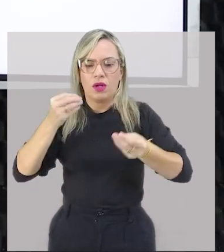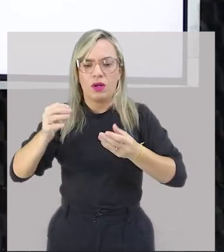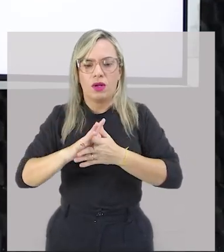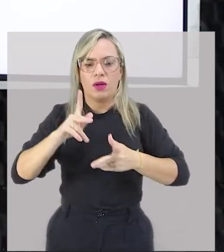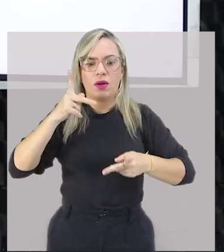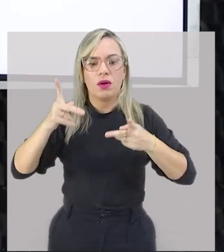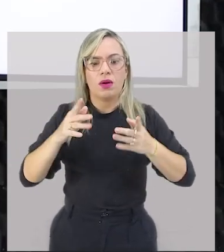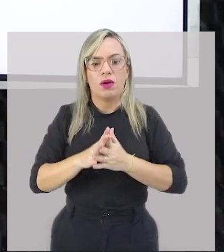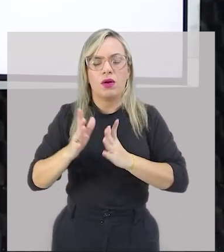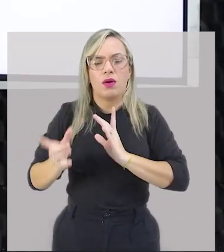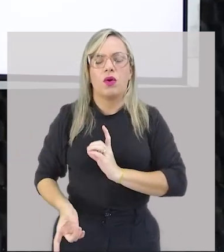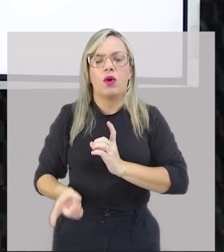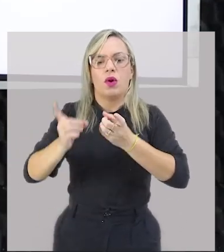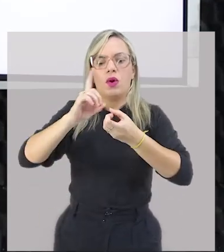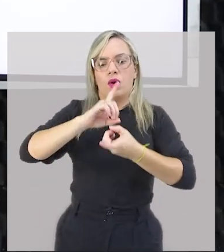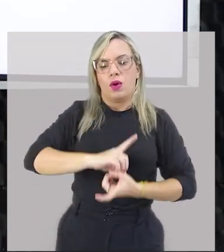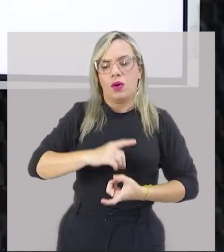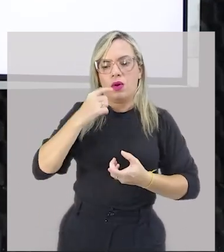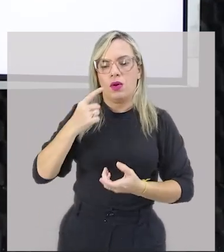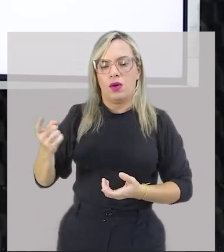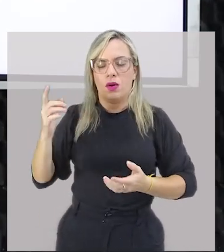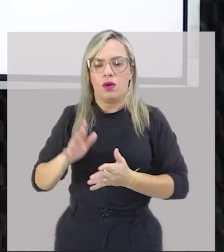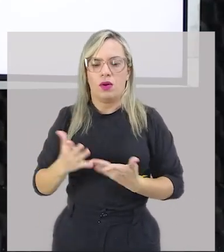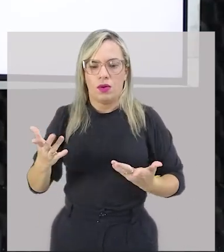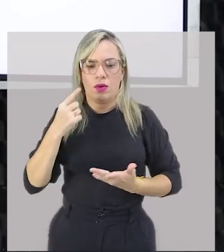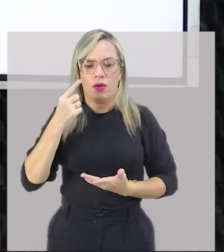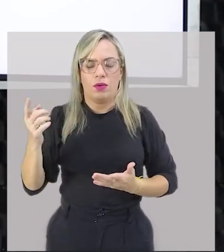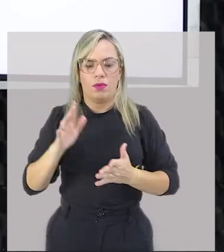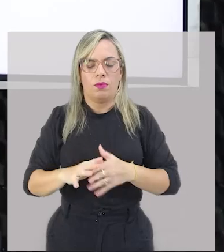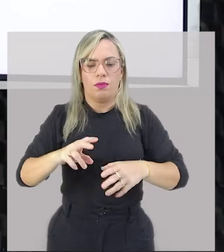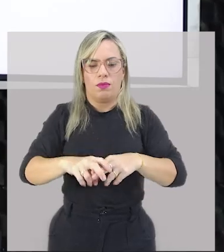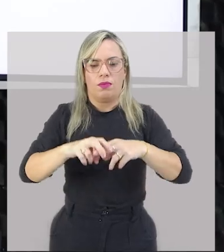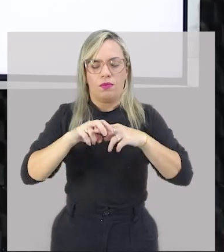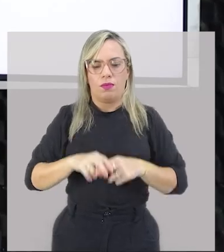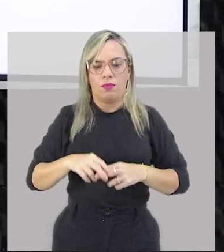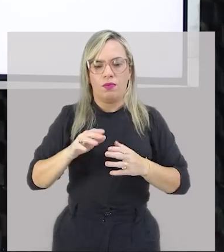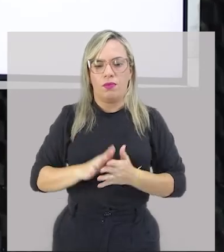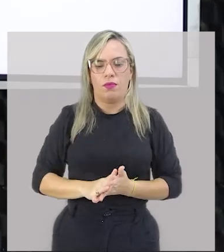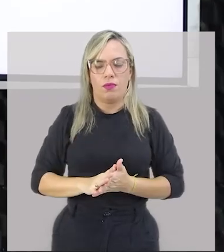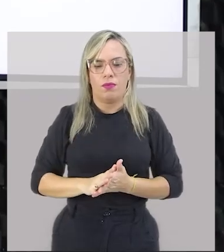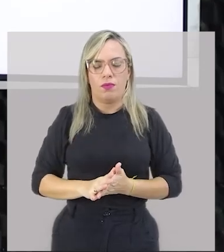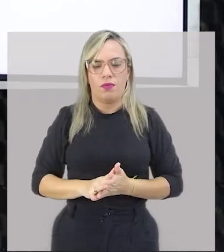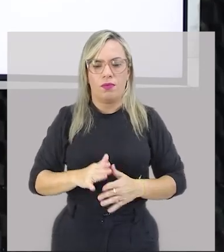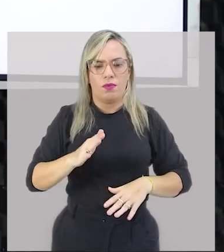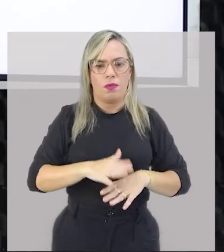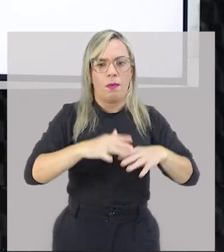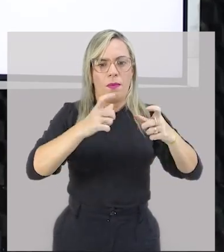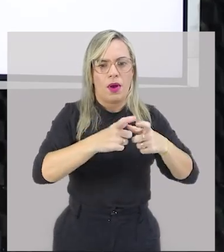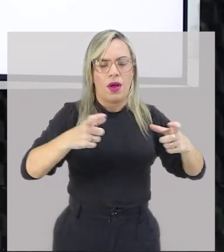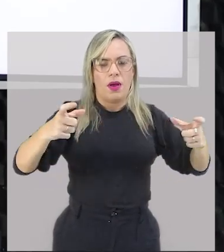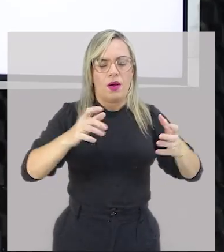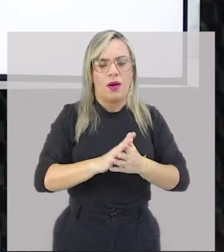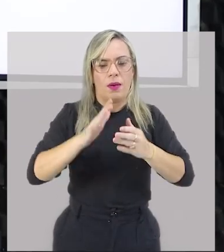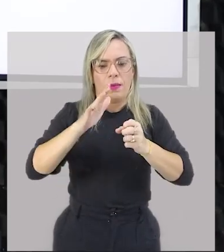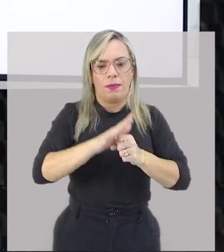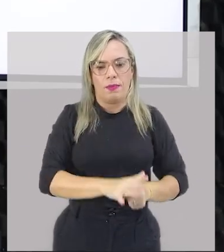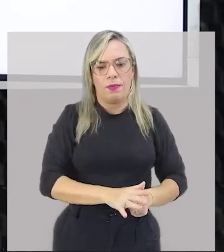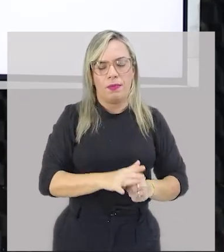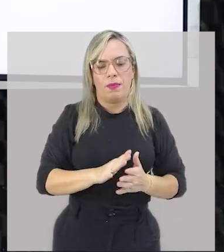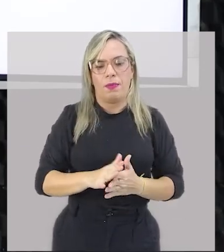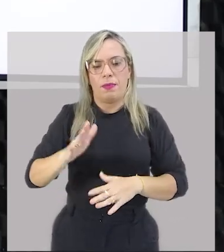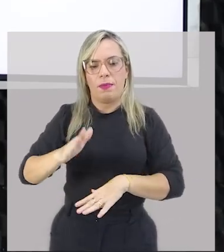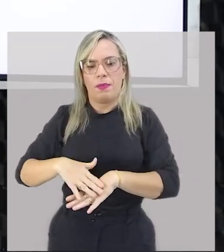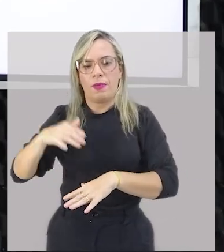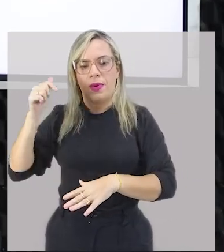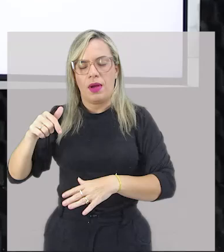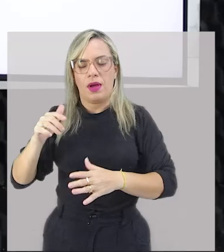são inversamente proporcionais. Quanto menor for a área, maior vai ser a pressão. Quanto maior a pressão, mais fácil cortar. Vamos,